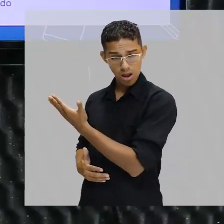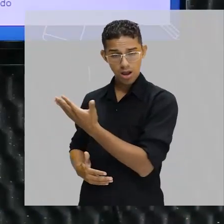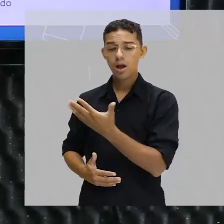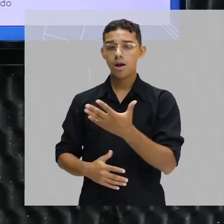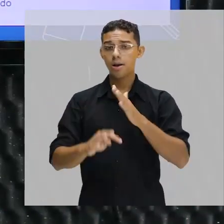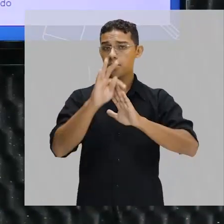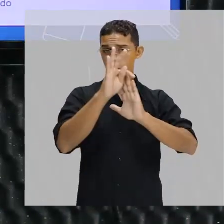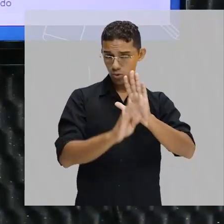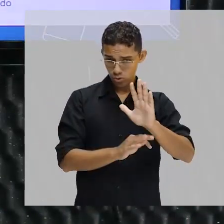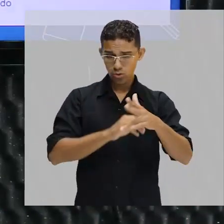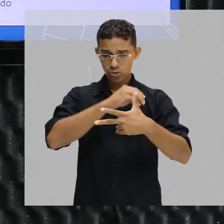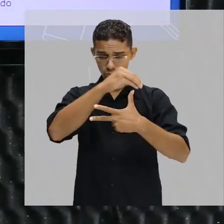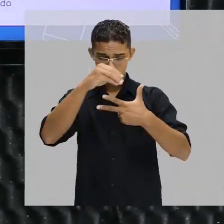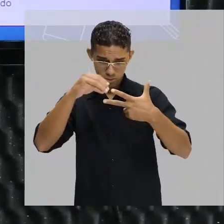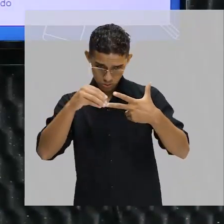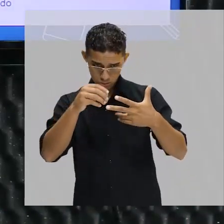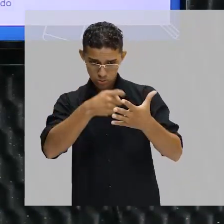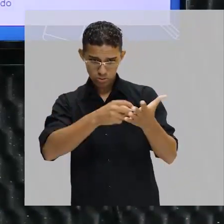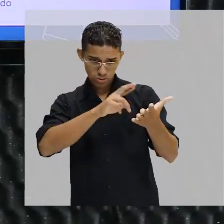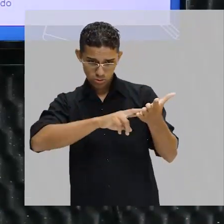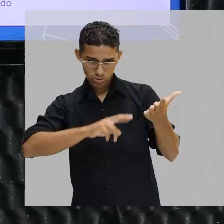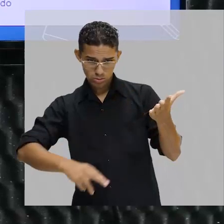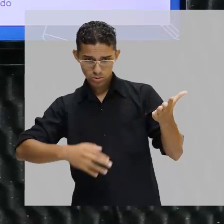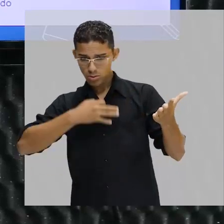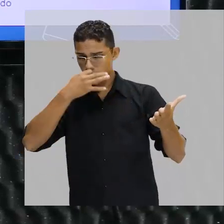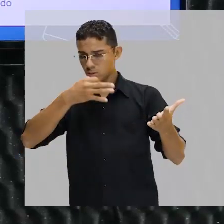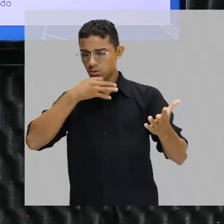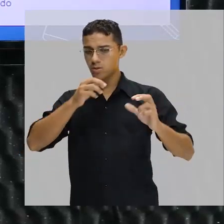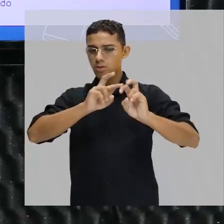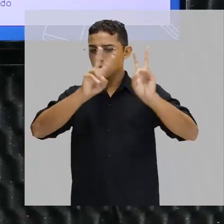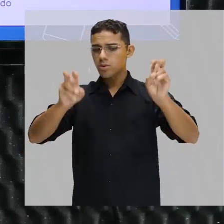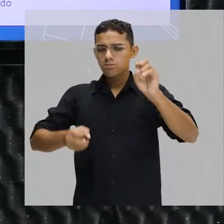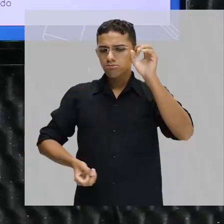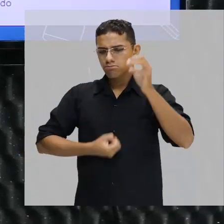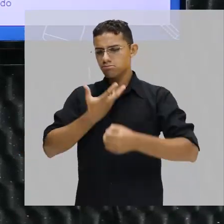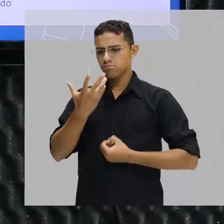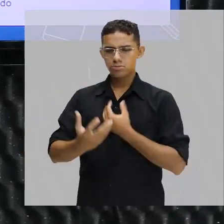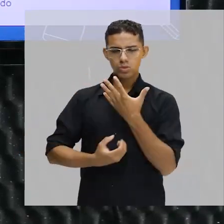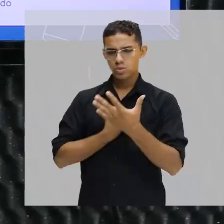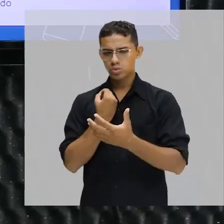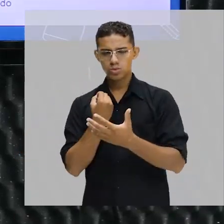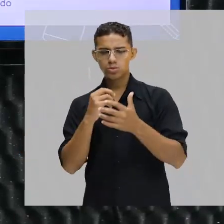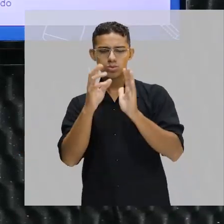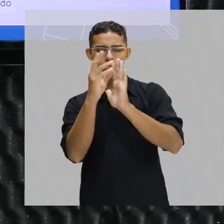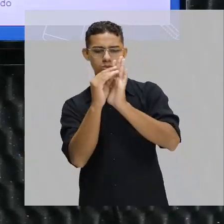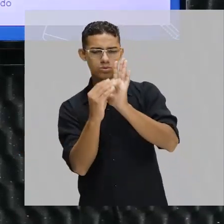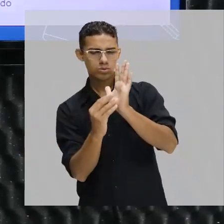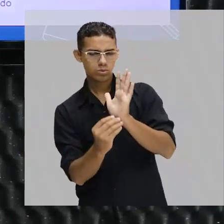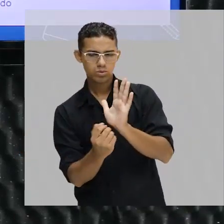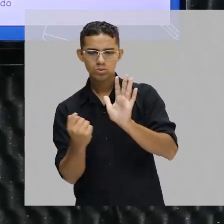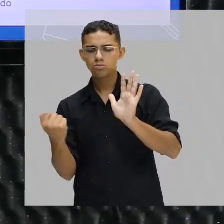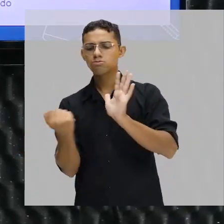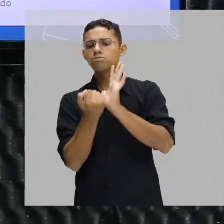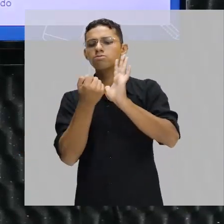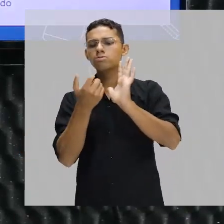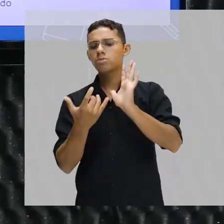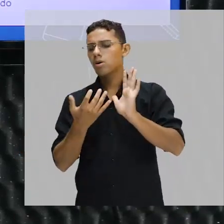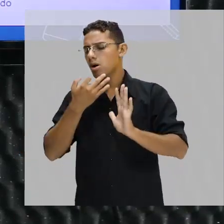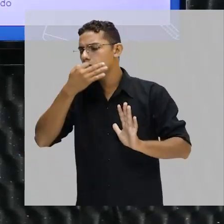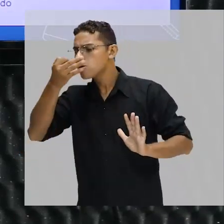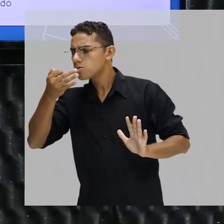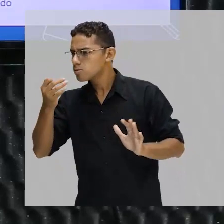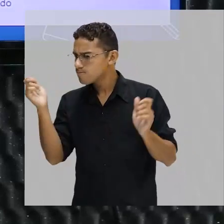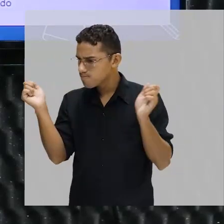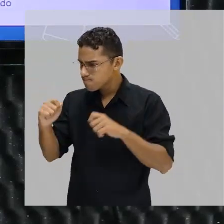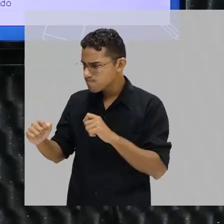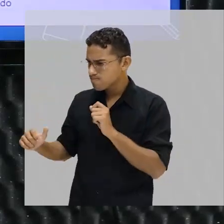são aqueles encarregados de expor um tema ou assunto por meio das argumentações. São marcados pela defesa de um ponto de